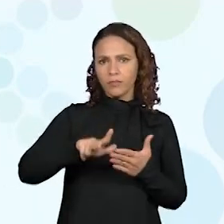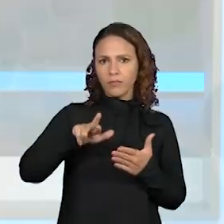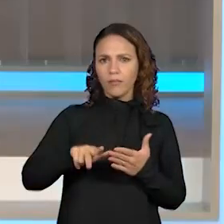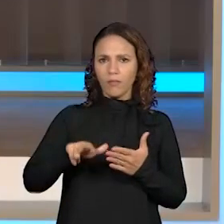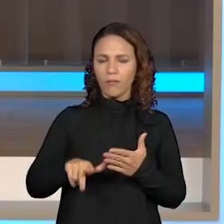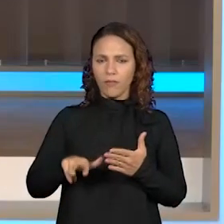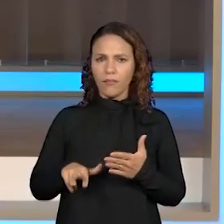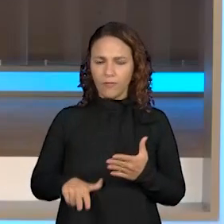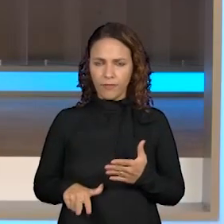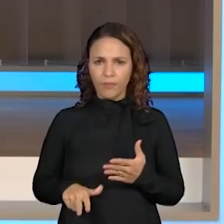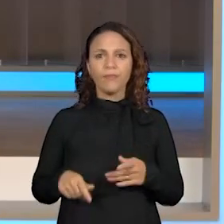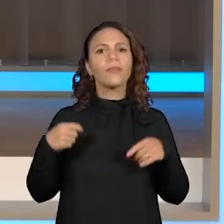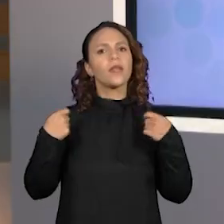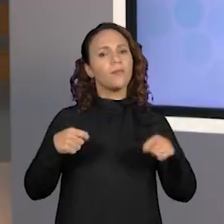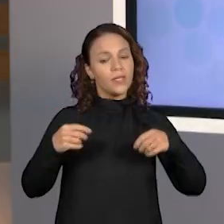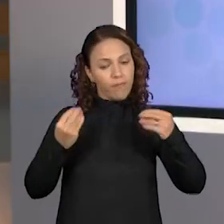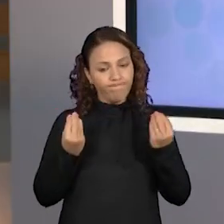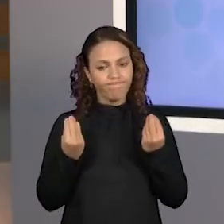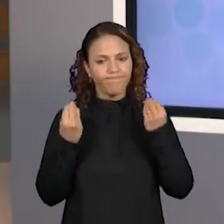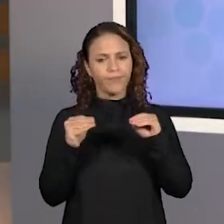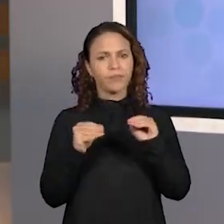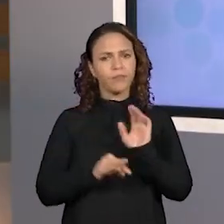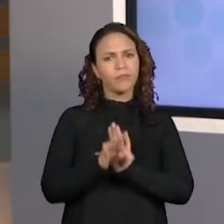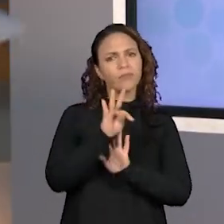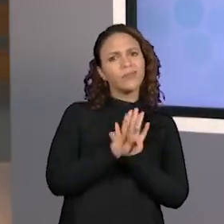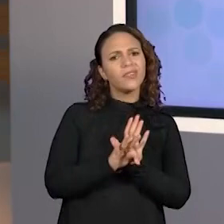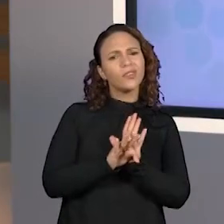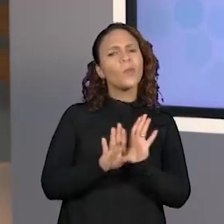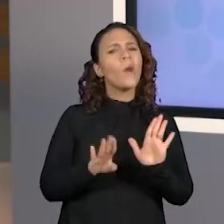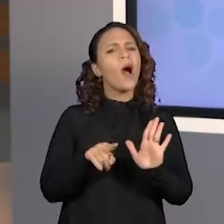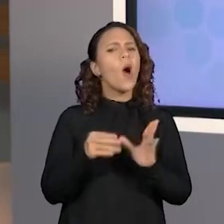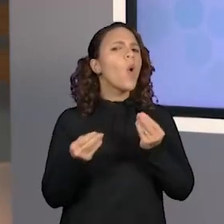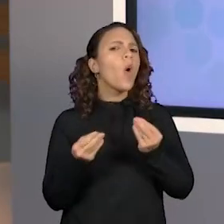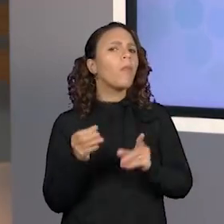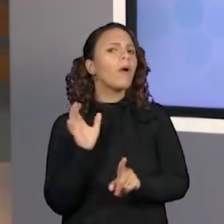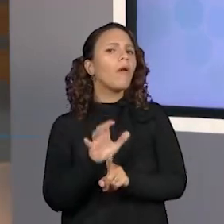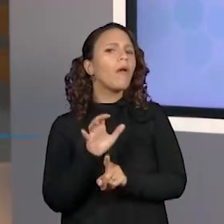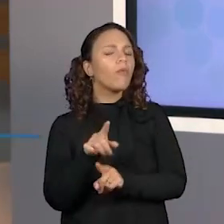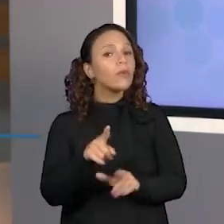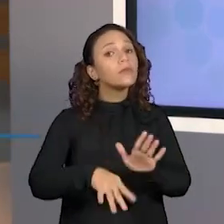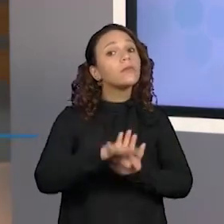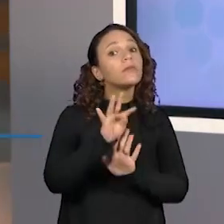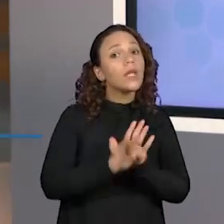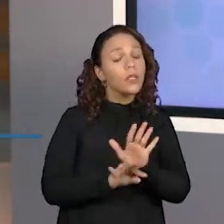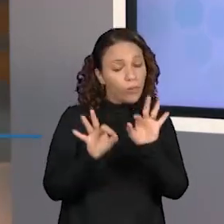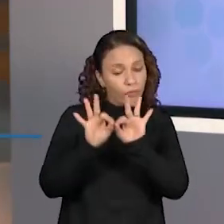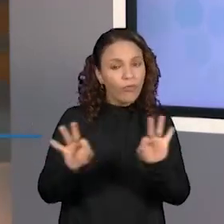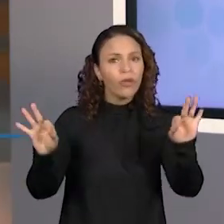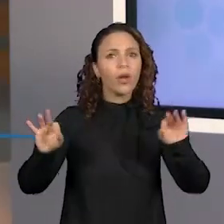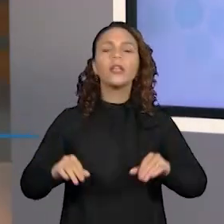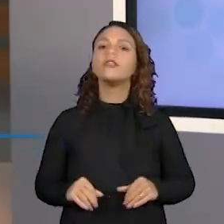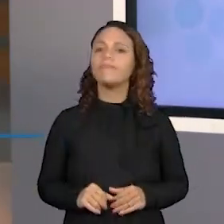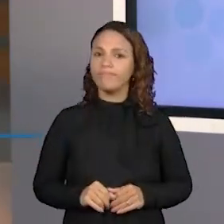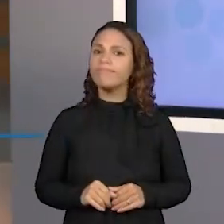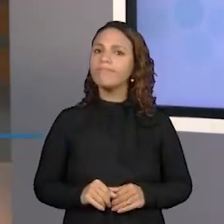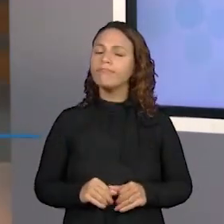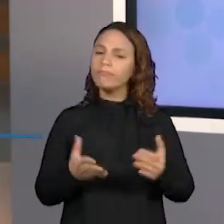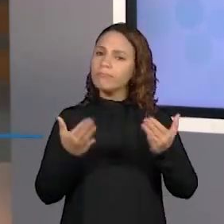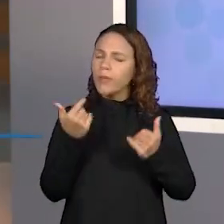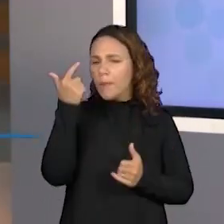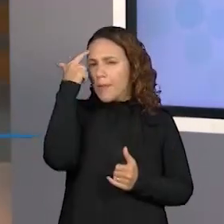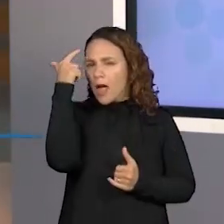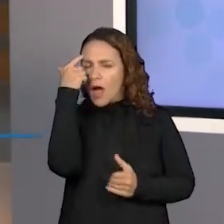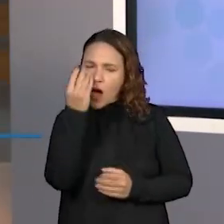aí esses pontos e como esses pontos alteram completamente a frase. Então, vamos pensar aqui com a